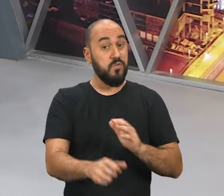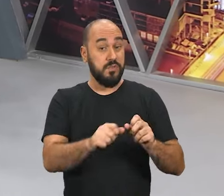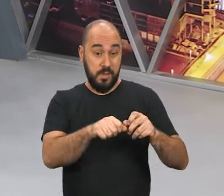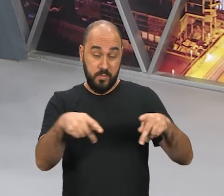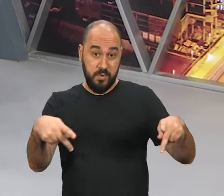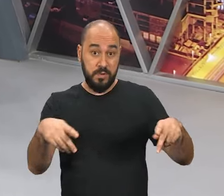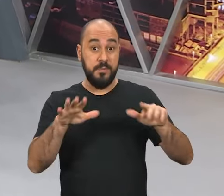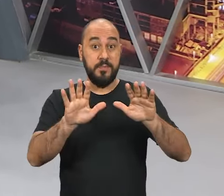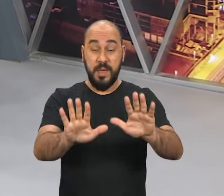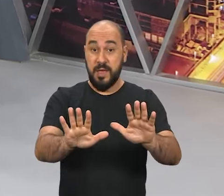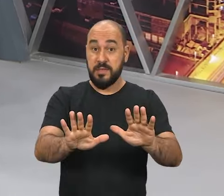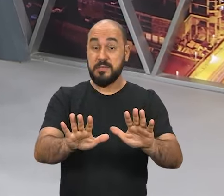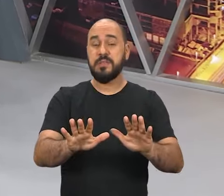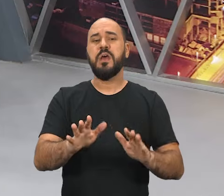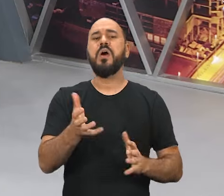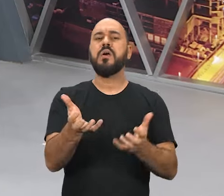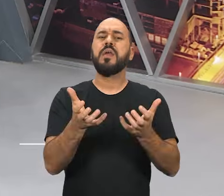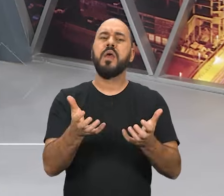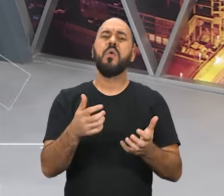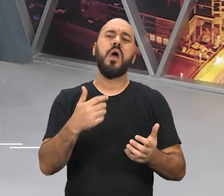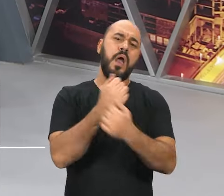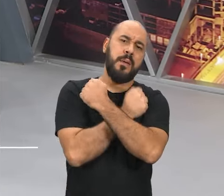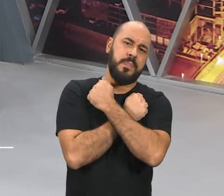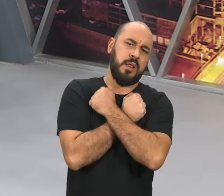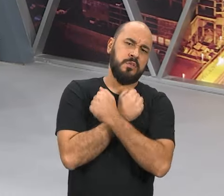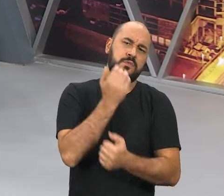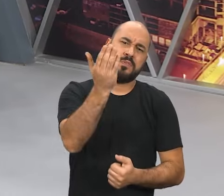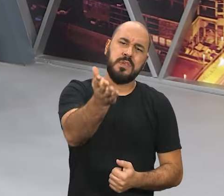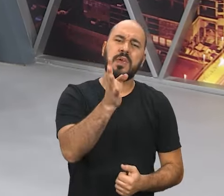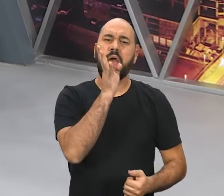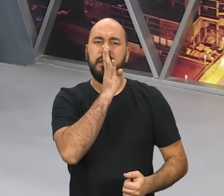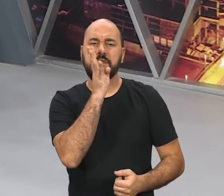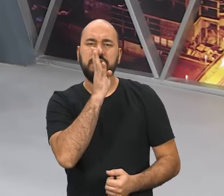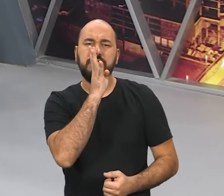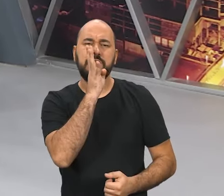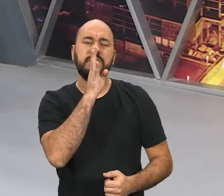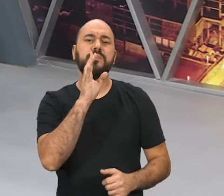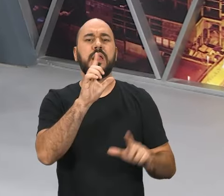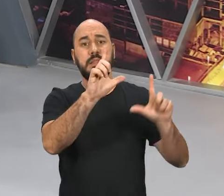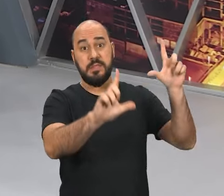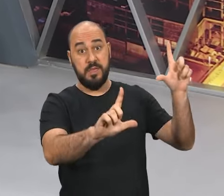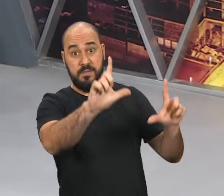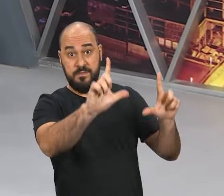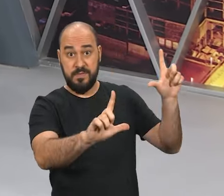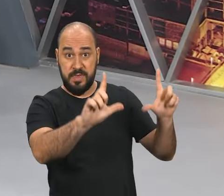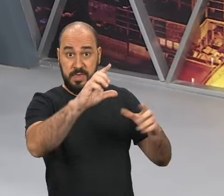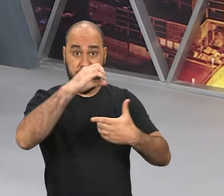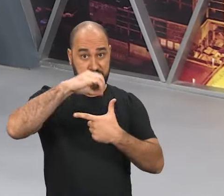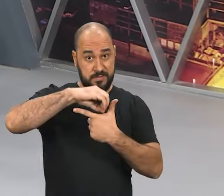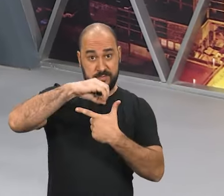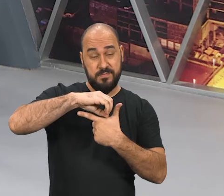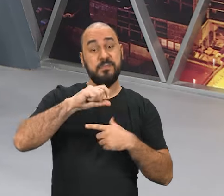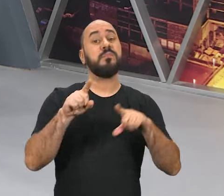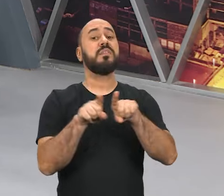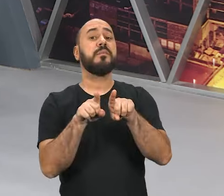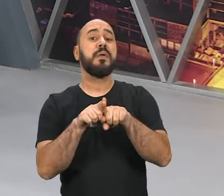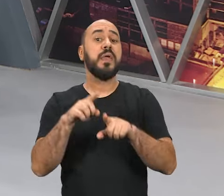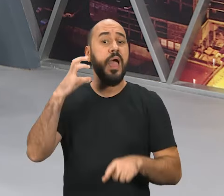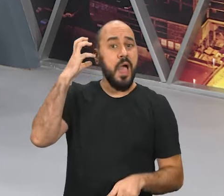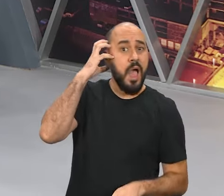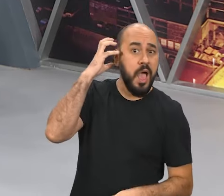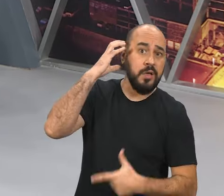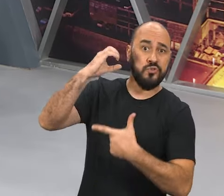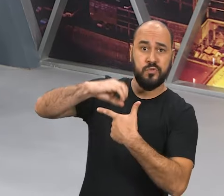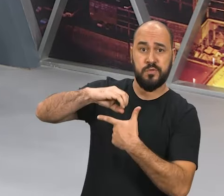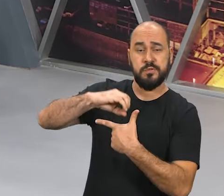Apocalipse, mas antes eu quero mandar um grande abraço para você que nos assiste pela televisão, a você que nos escuta pelo